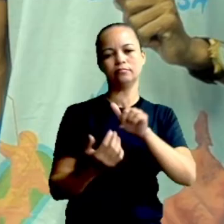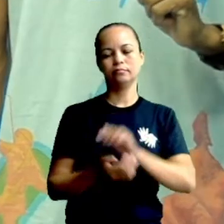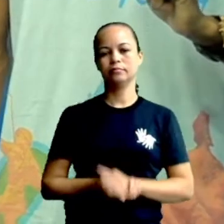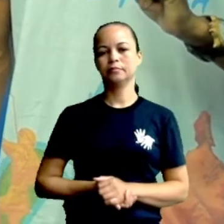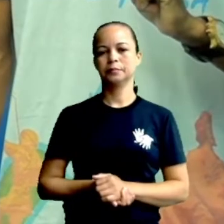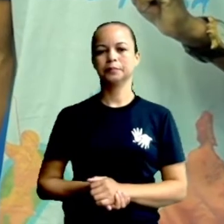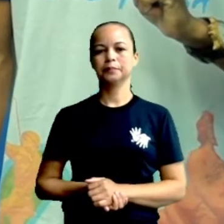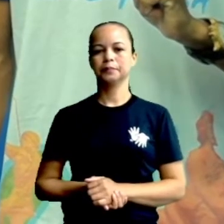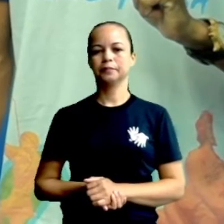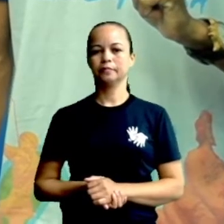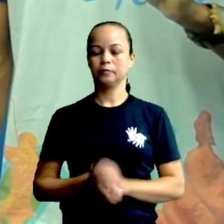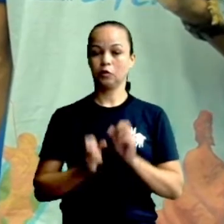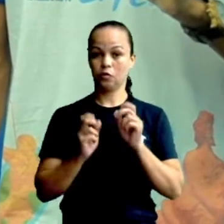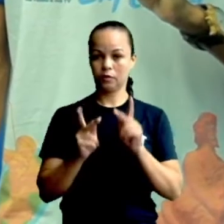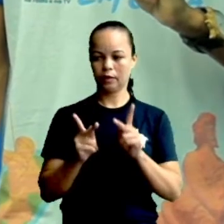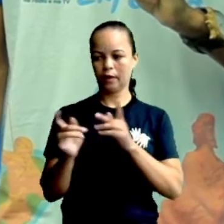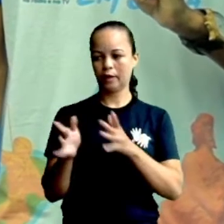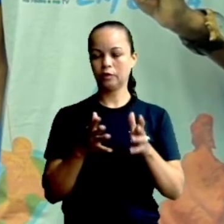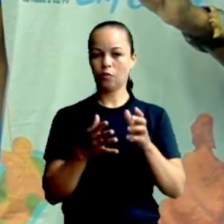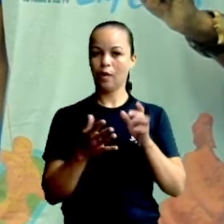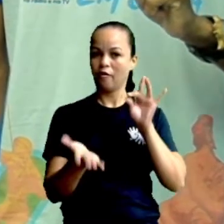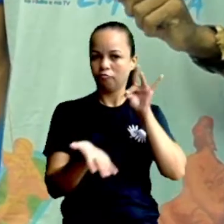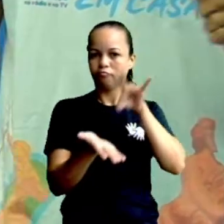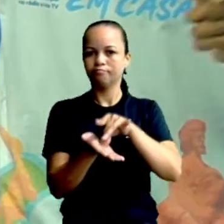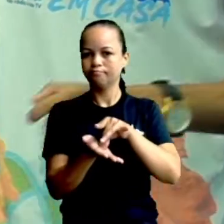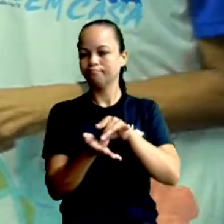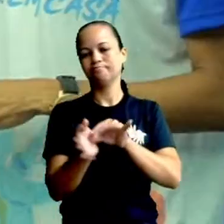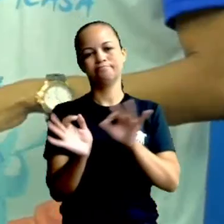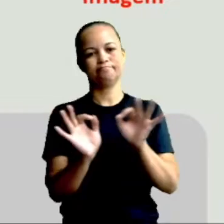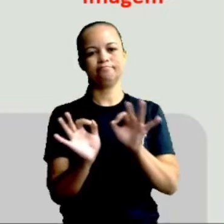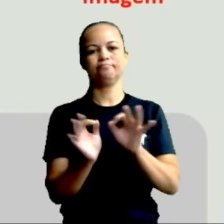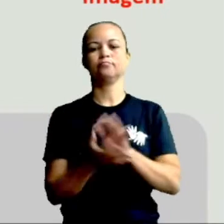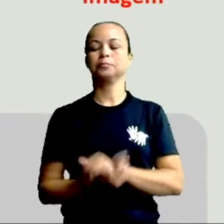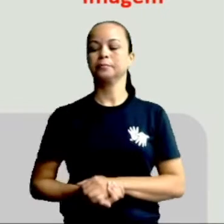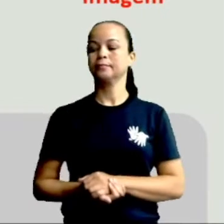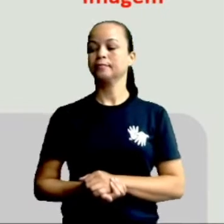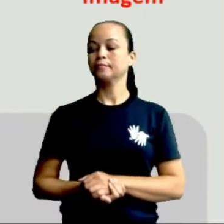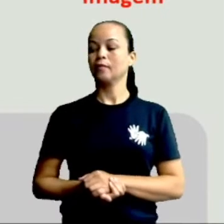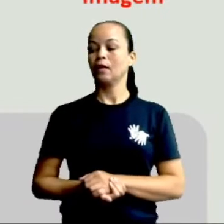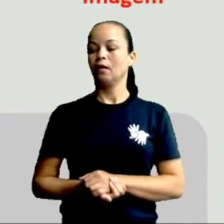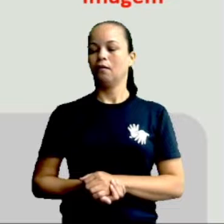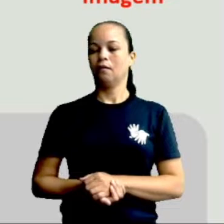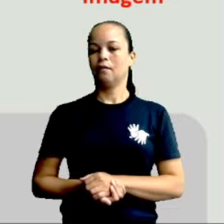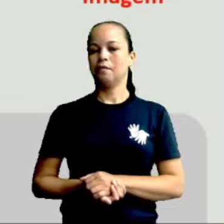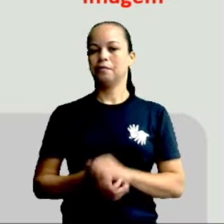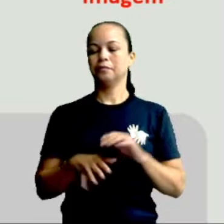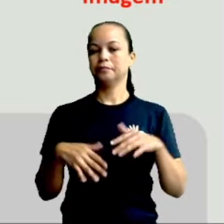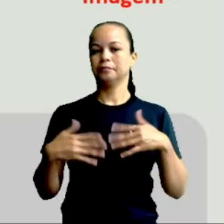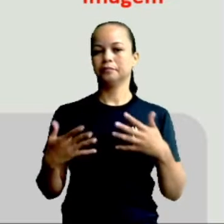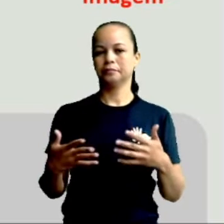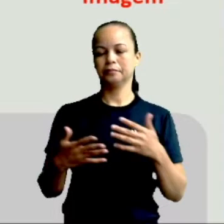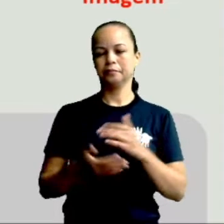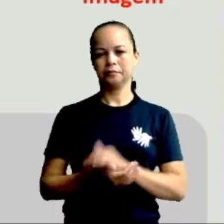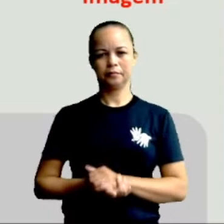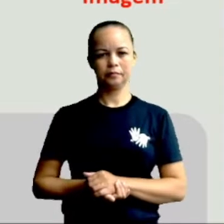virtual. Beleza? Não é real. Ok? Vamos lá. Então,